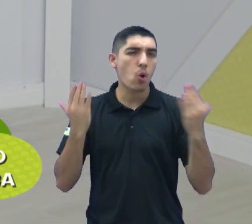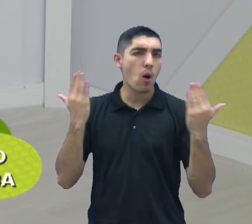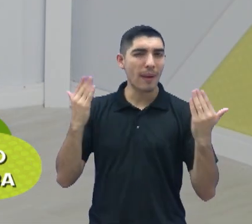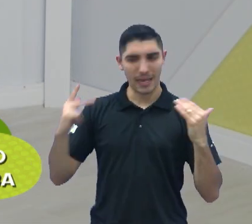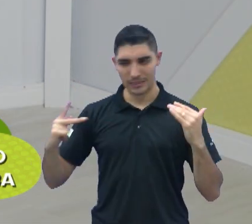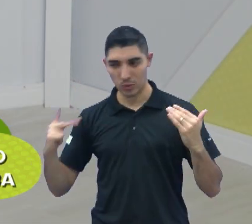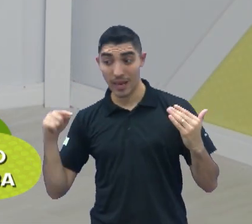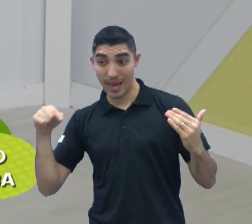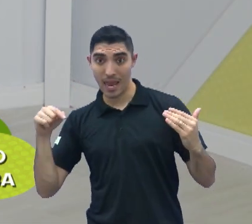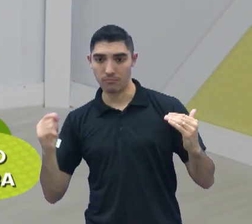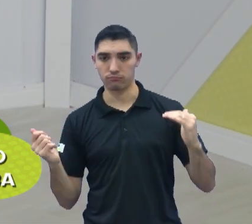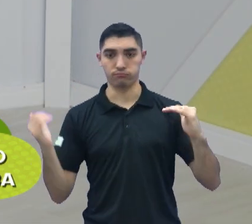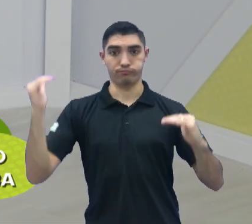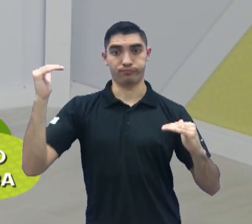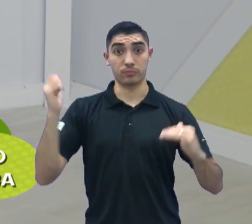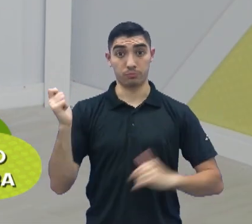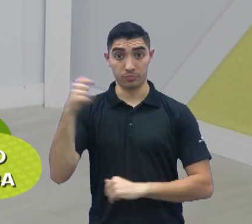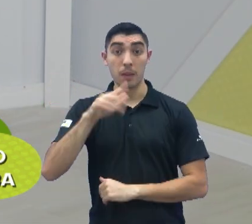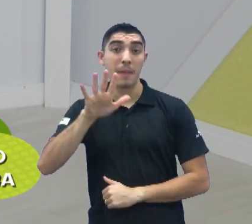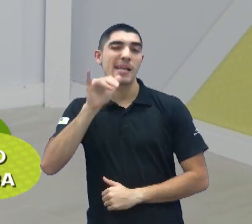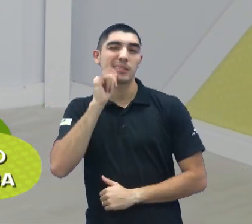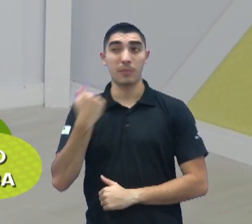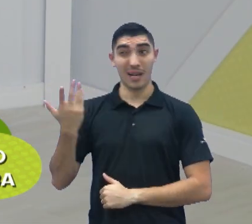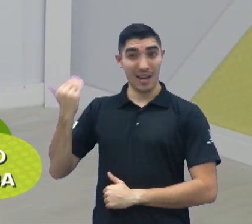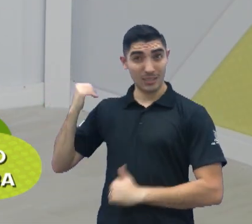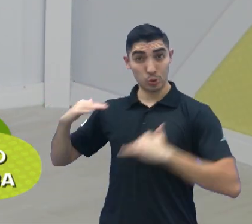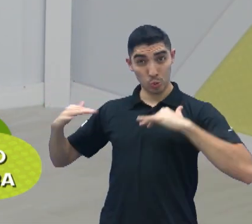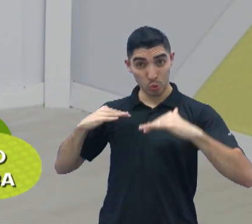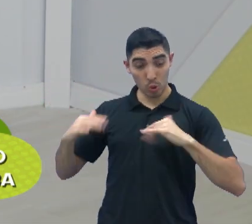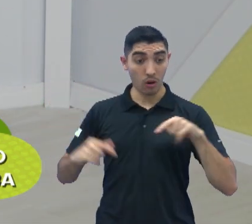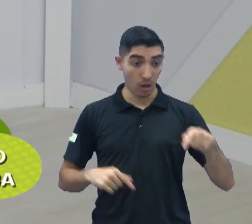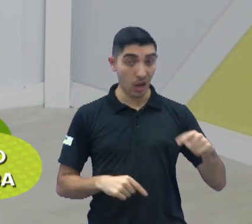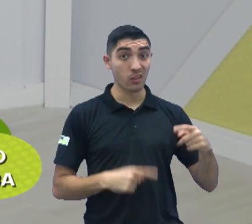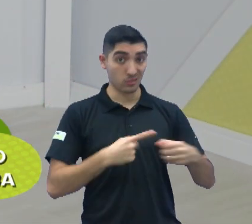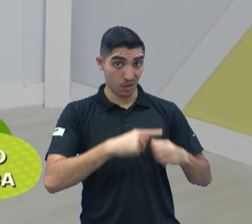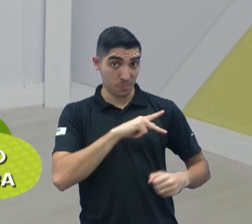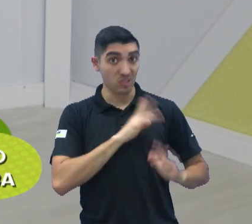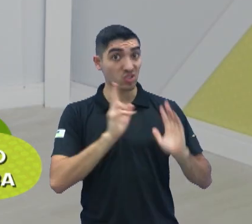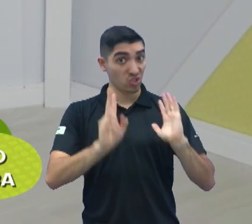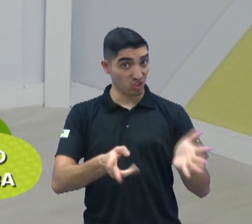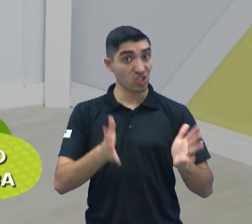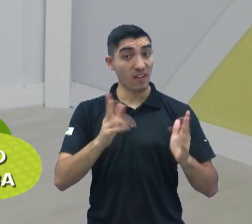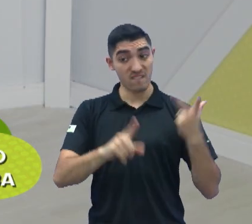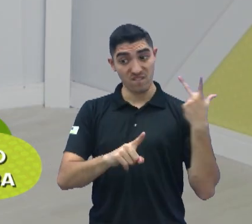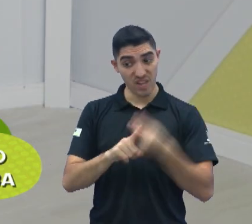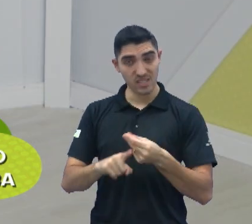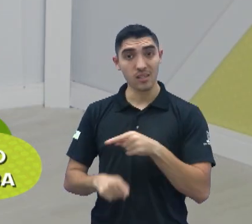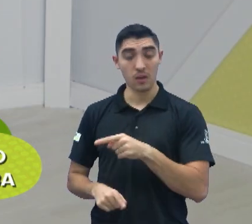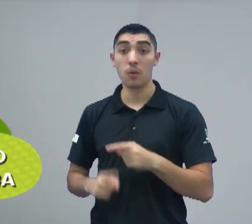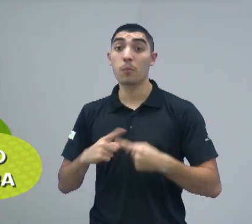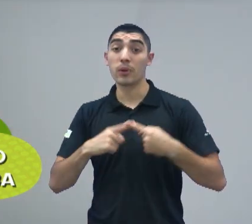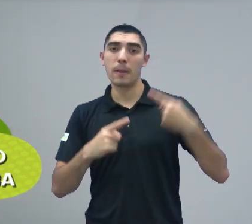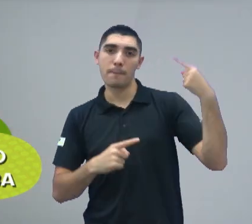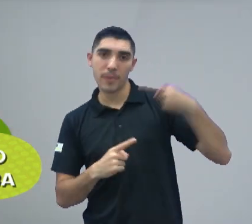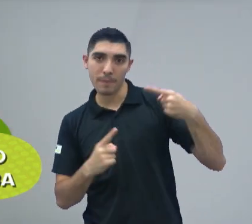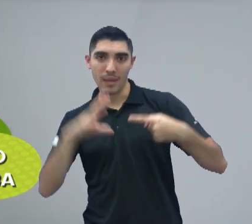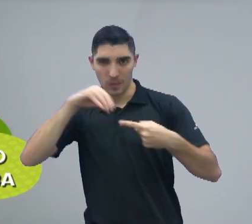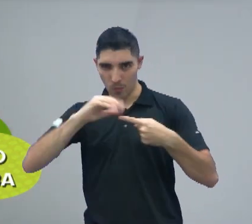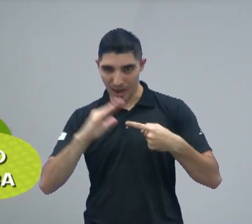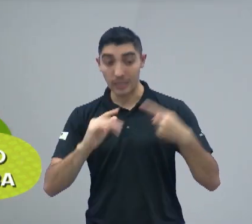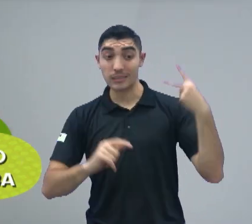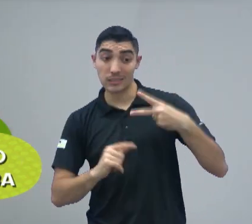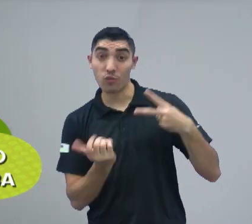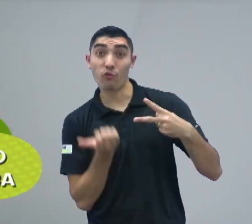fase de classificação venceu o São José, portanto, olhos abertos nessa fase de quartas de final, até porque a decisão será em Pinda. Com certeza,